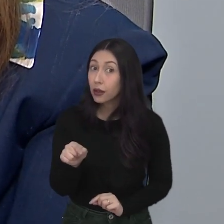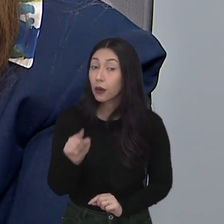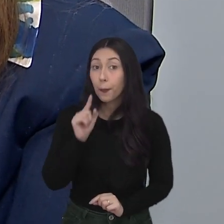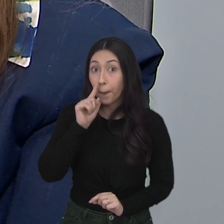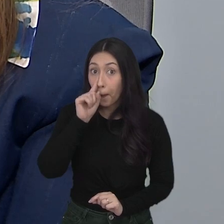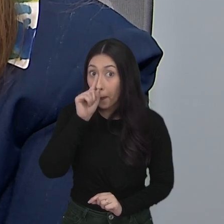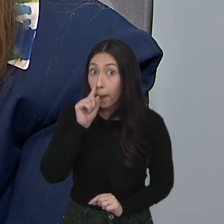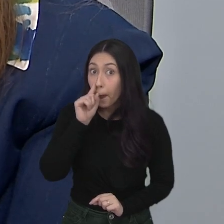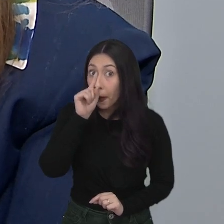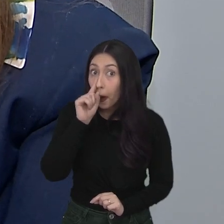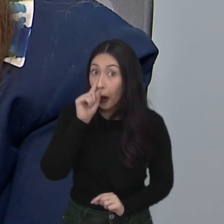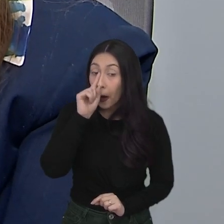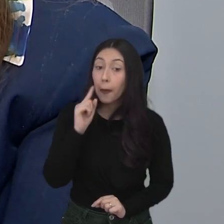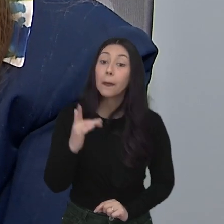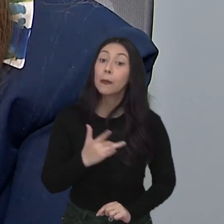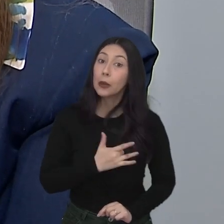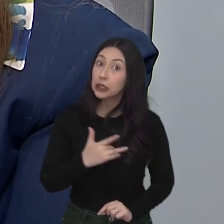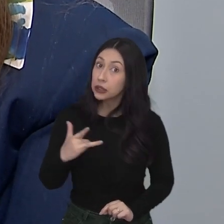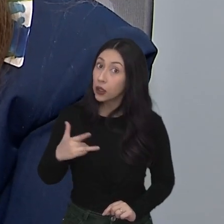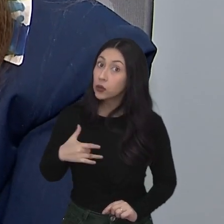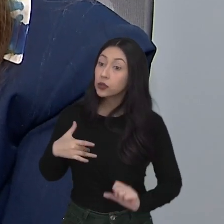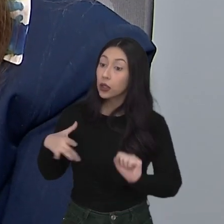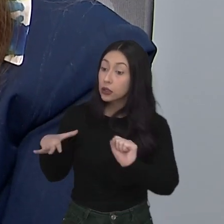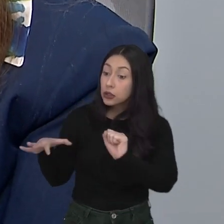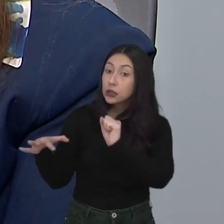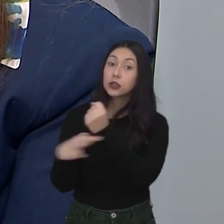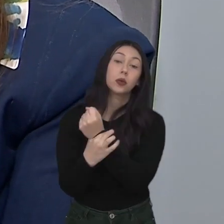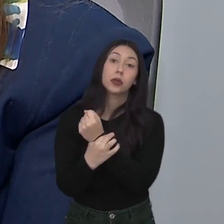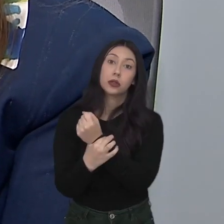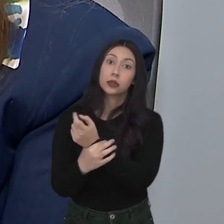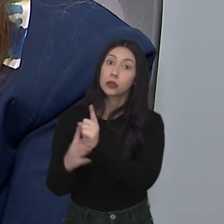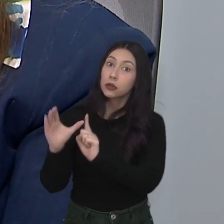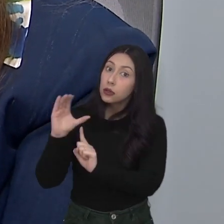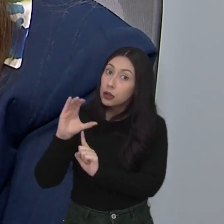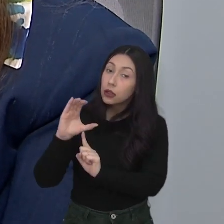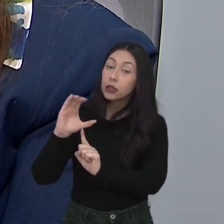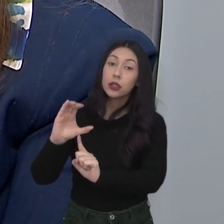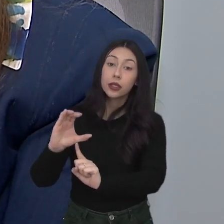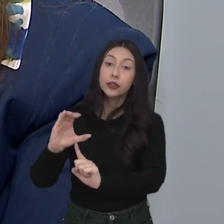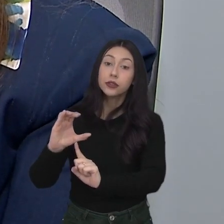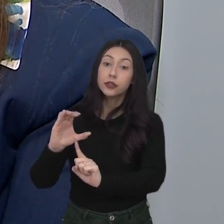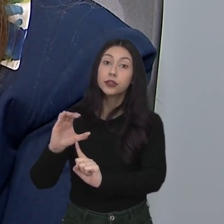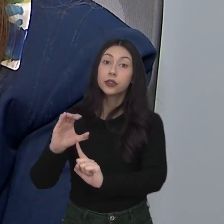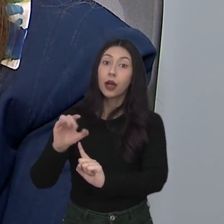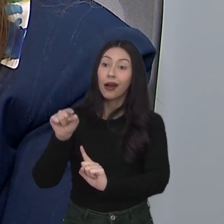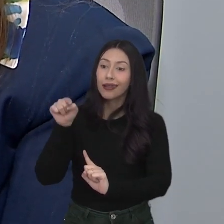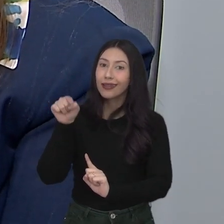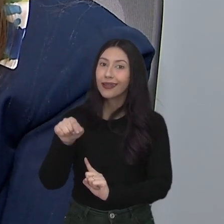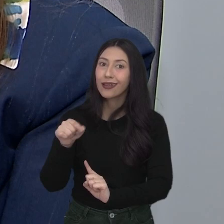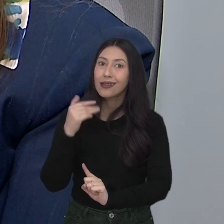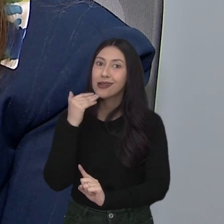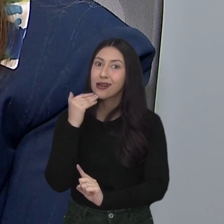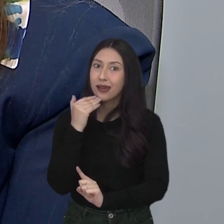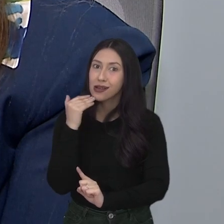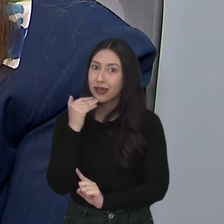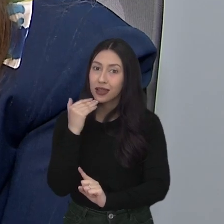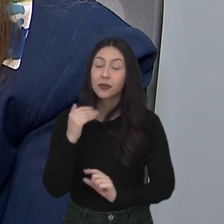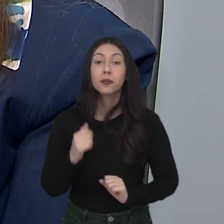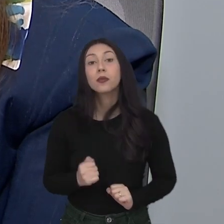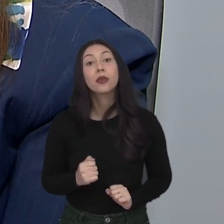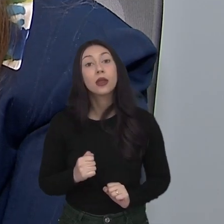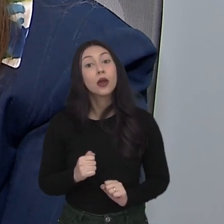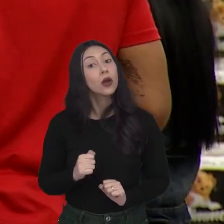vai acarretar um risco à saúde ou à segurança do consumidor. Então, aqui nós estamos falando de